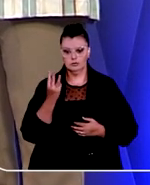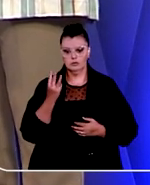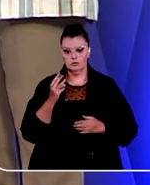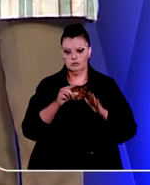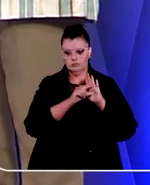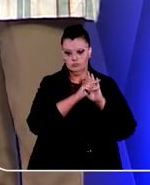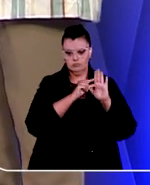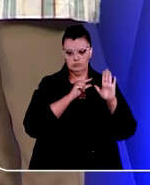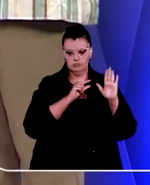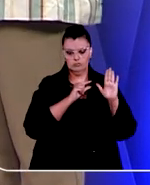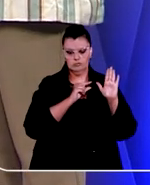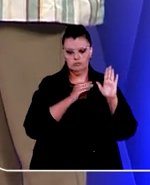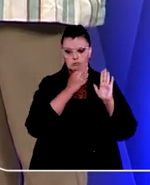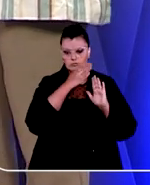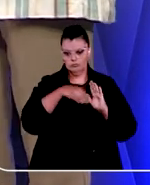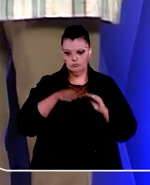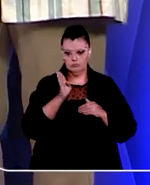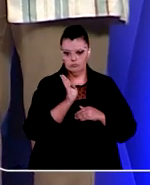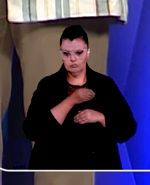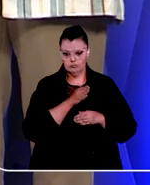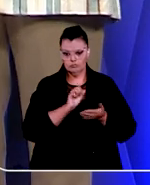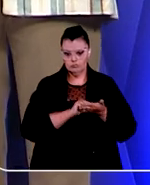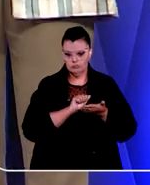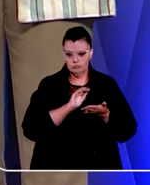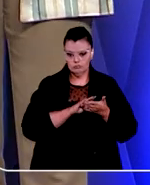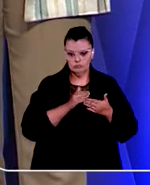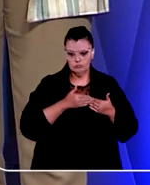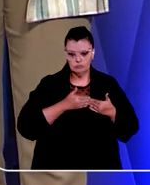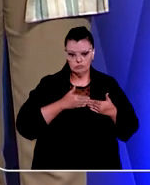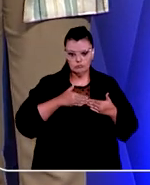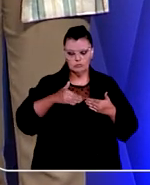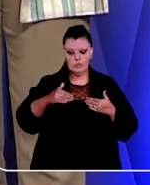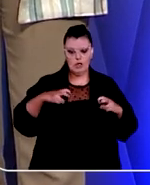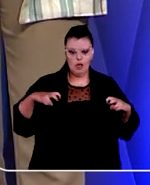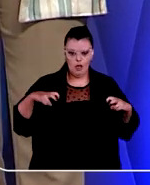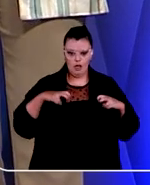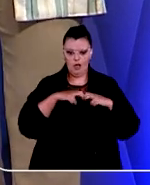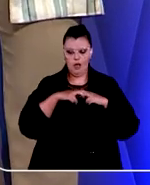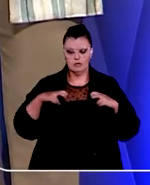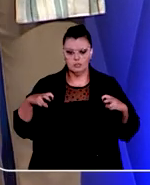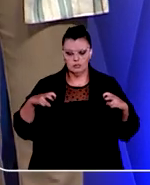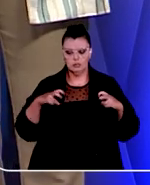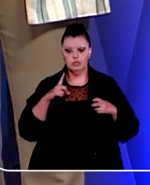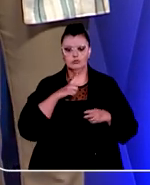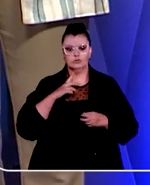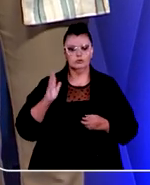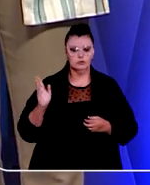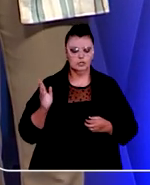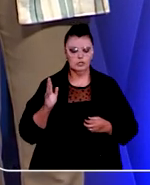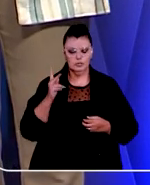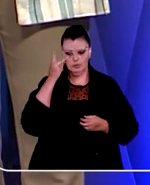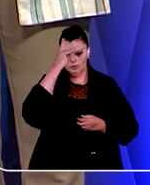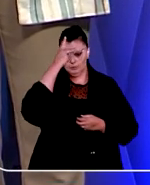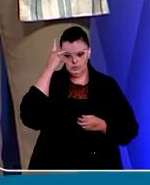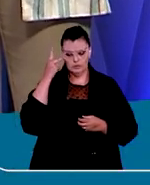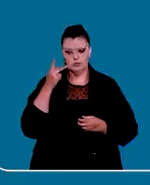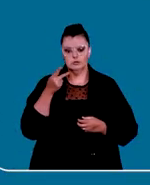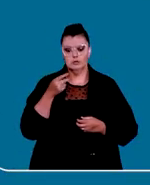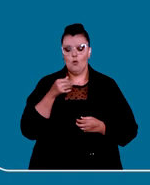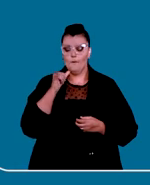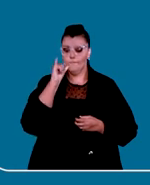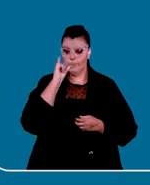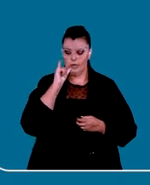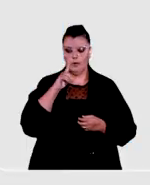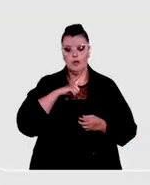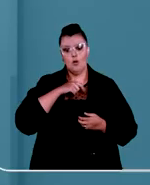STJ listados dentro desse tema está o que mostra que é ineficaz contra terceiros a